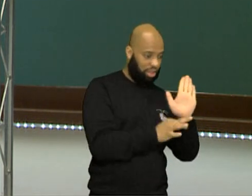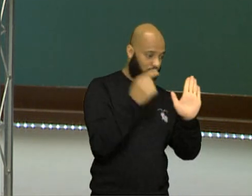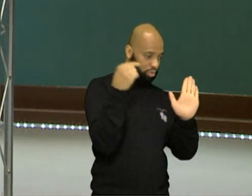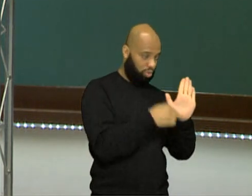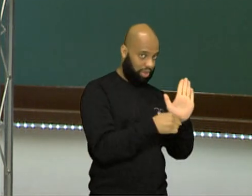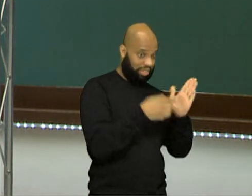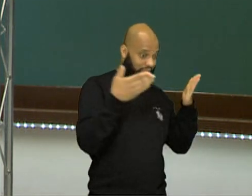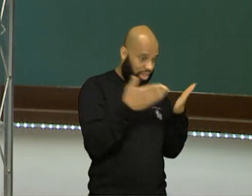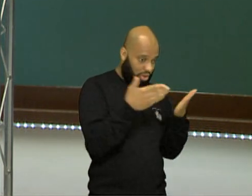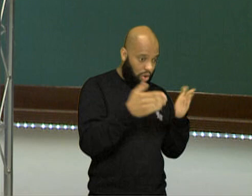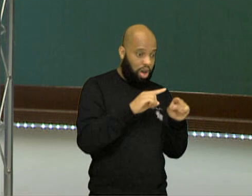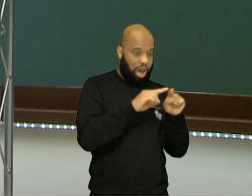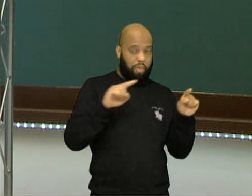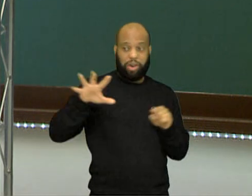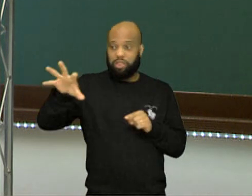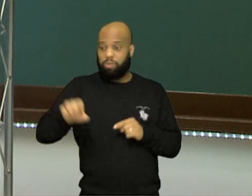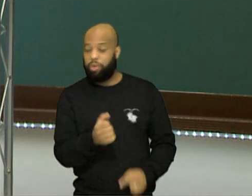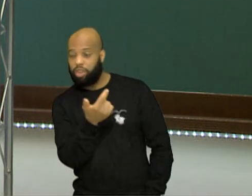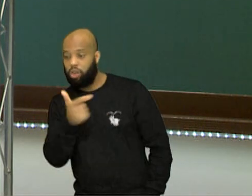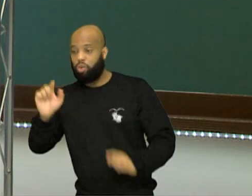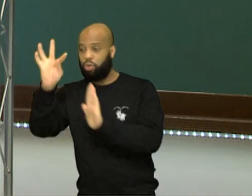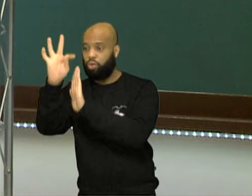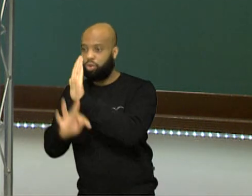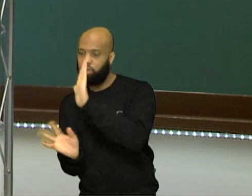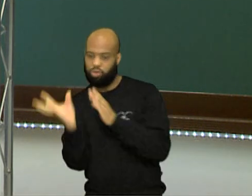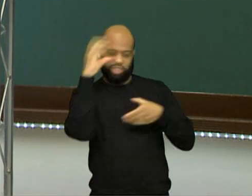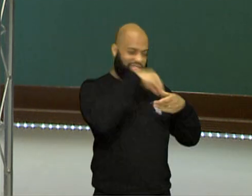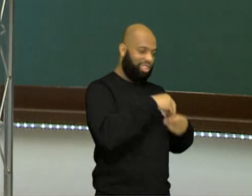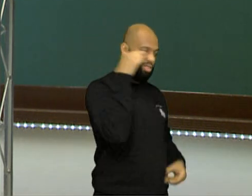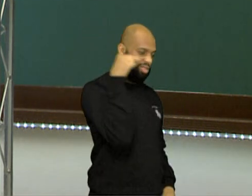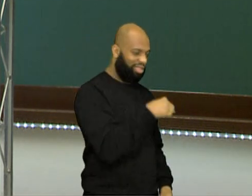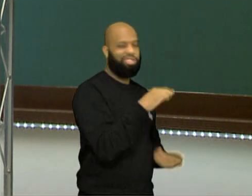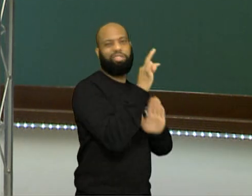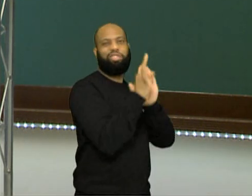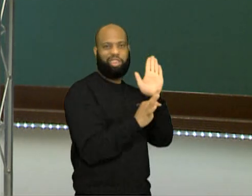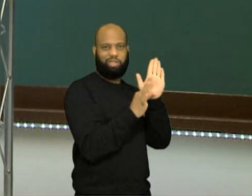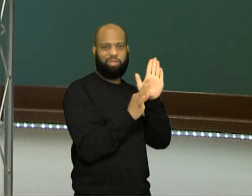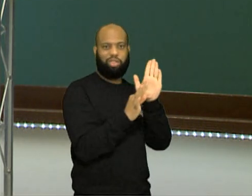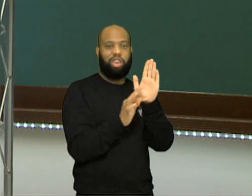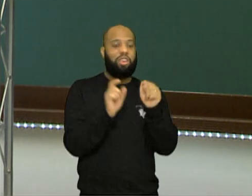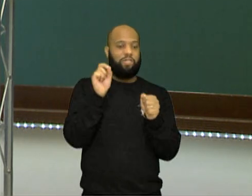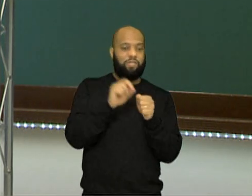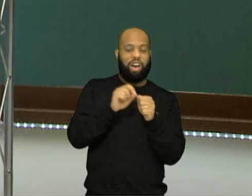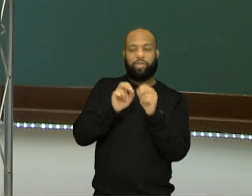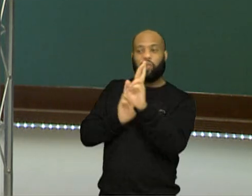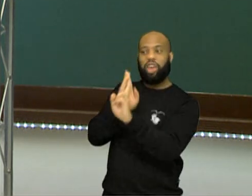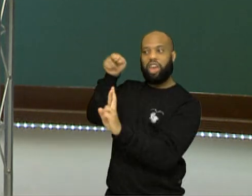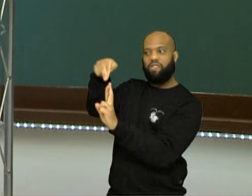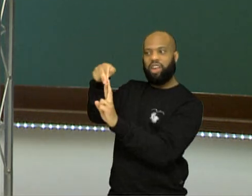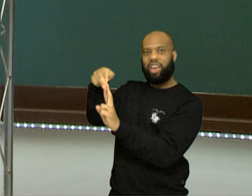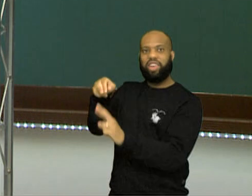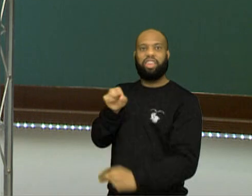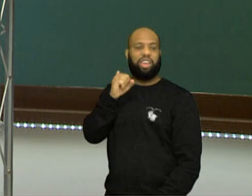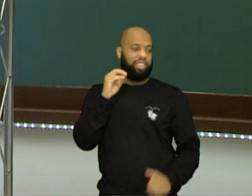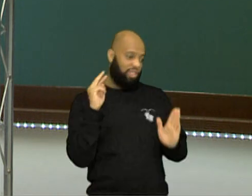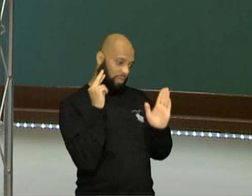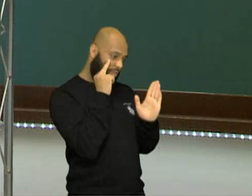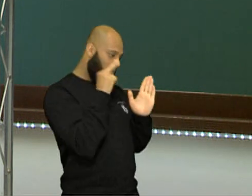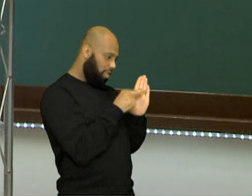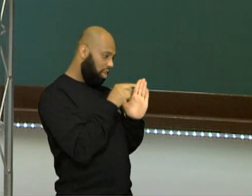Eu observo aquela peça produzida e que me remete, que me lembra a peça